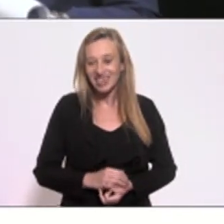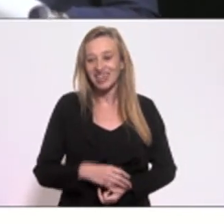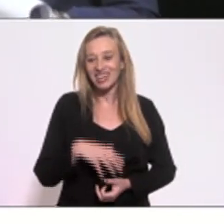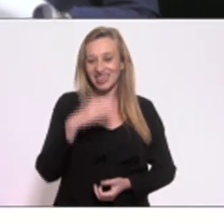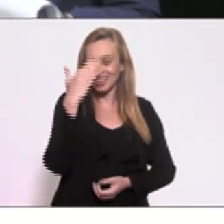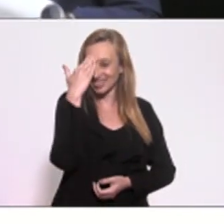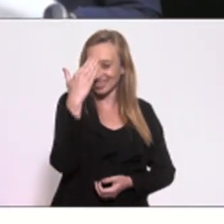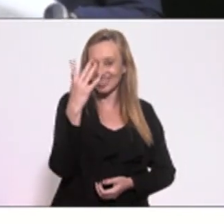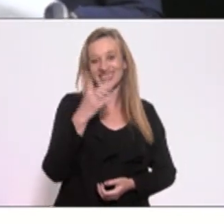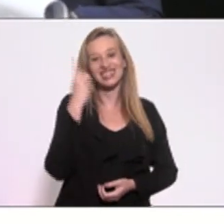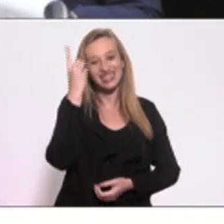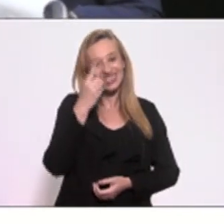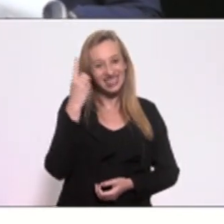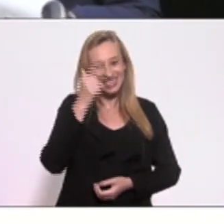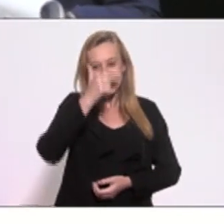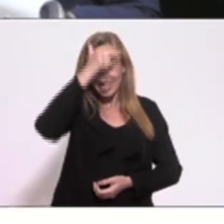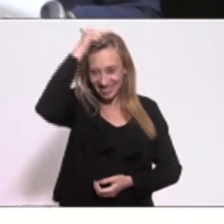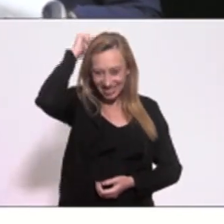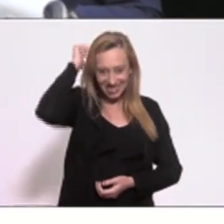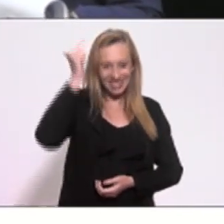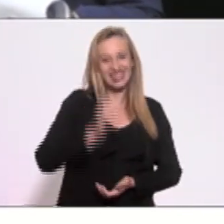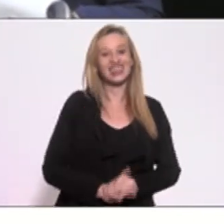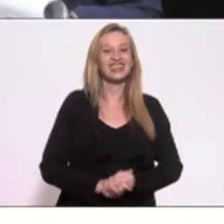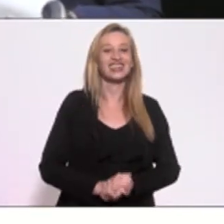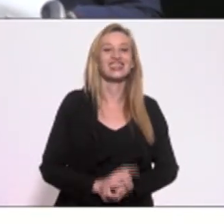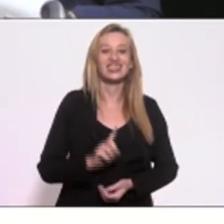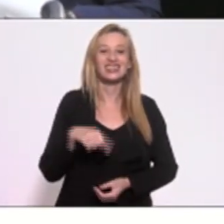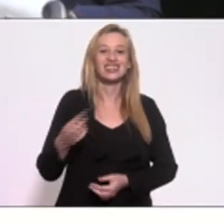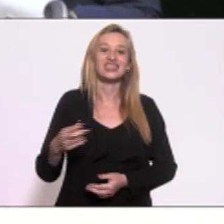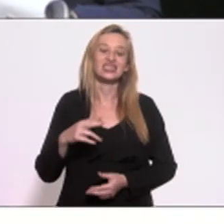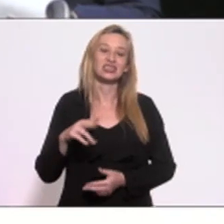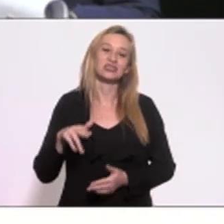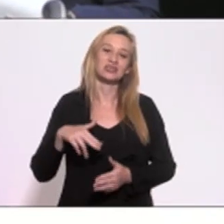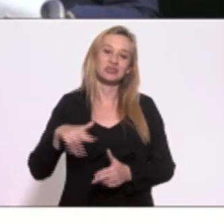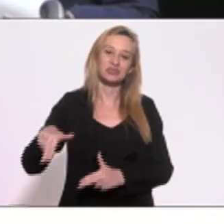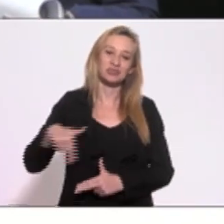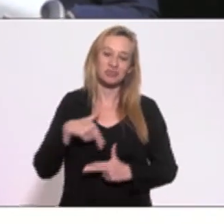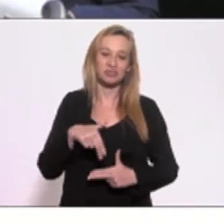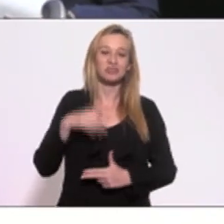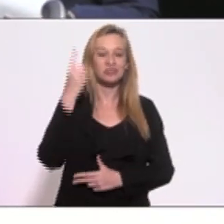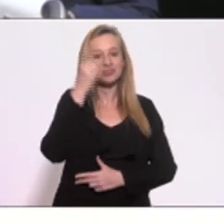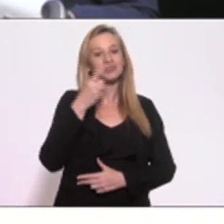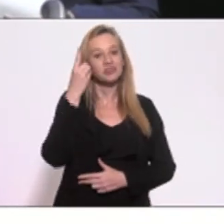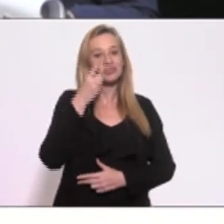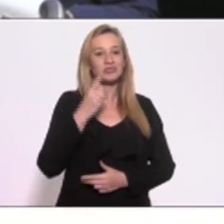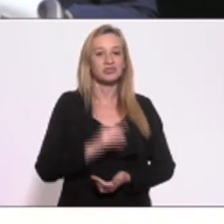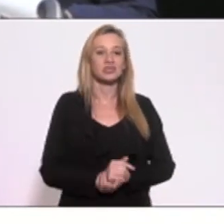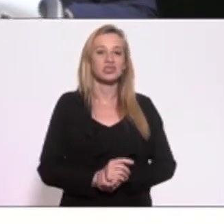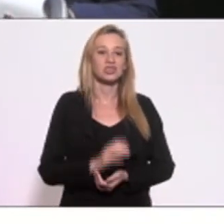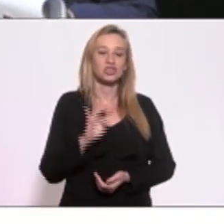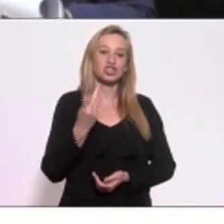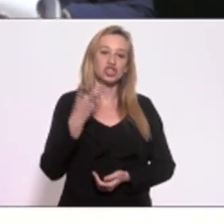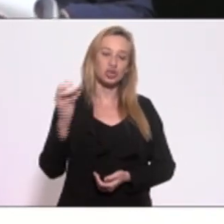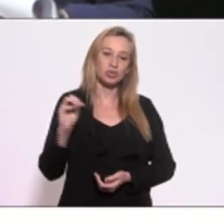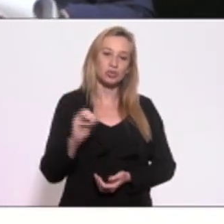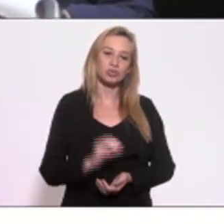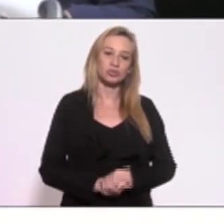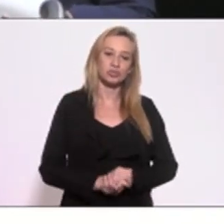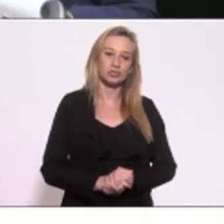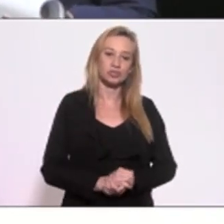Obrigado, deputado Luiz Paulo. Próximo orador inscrito é o deputado Chico